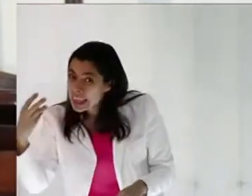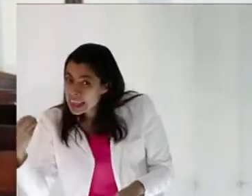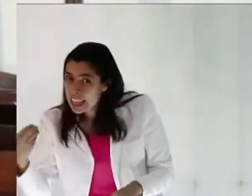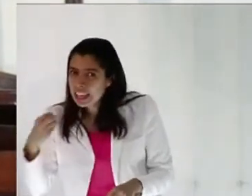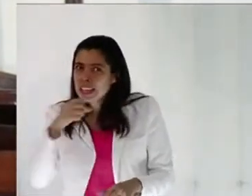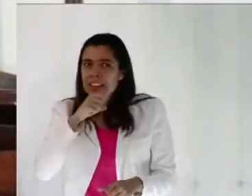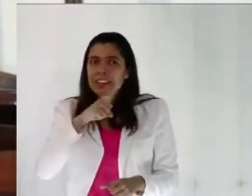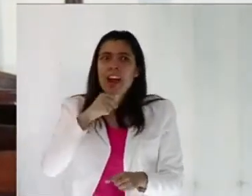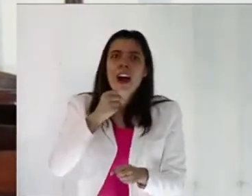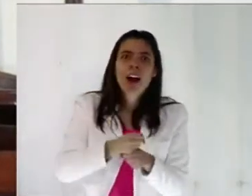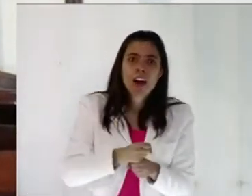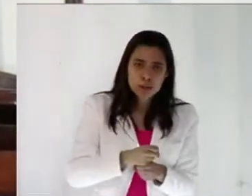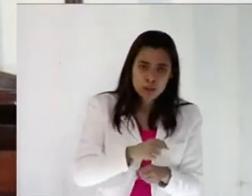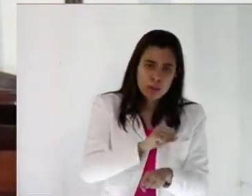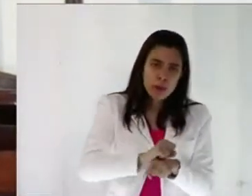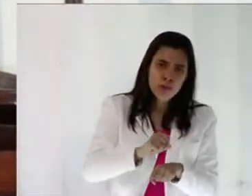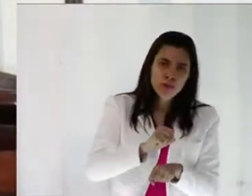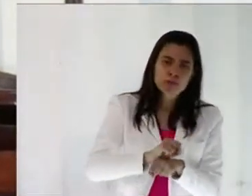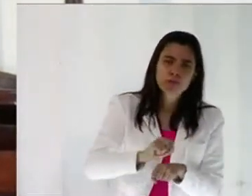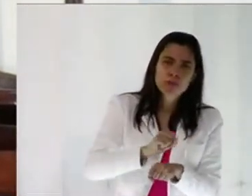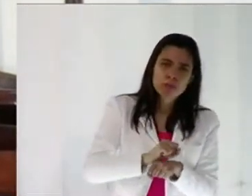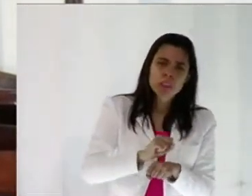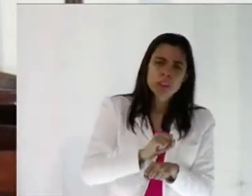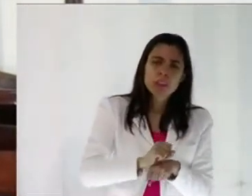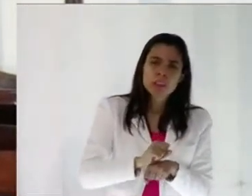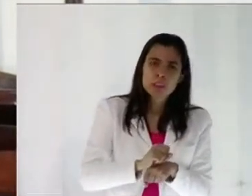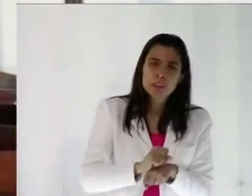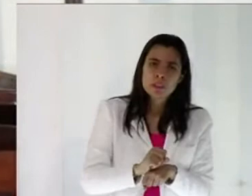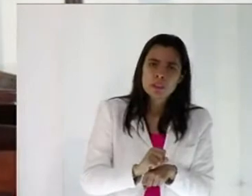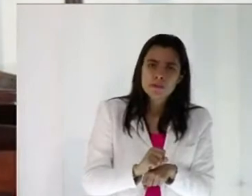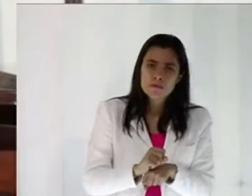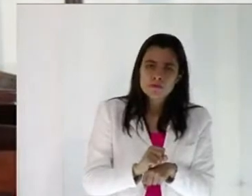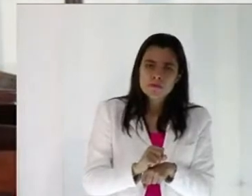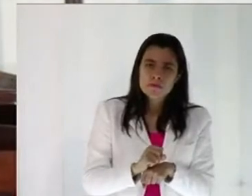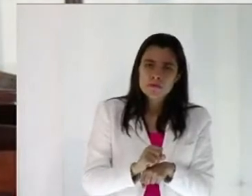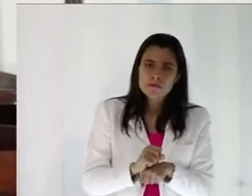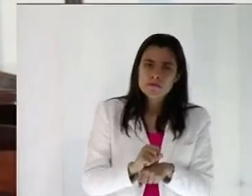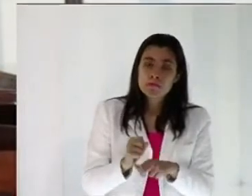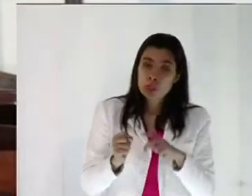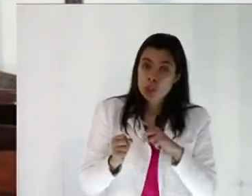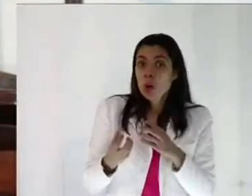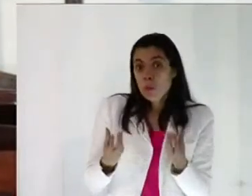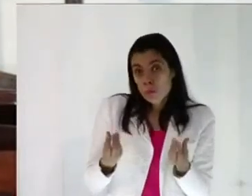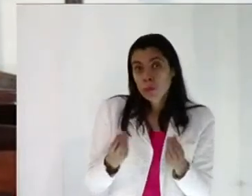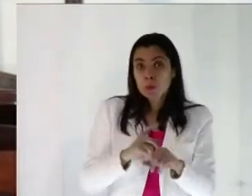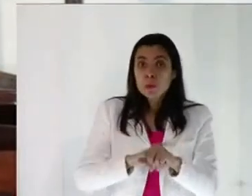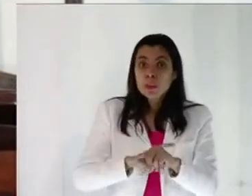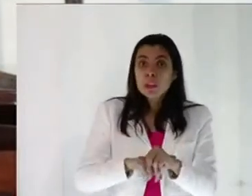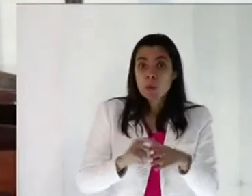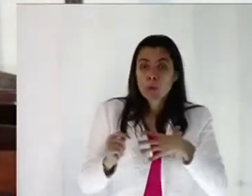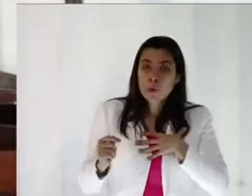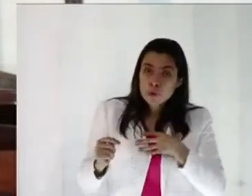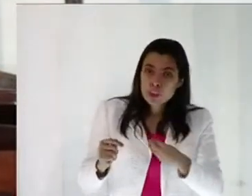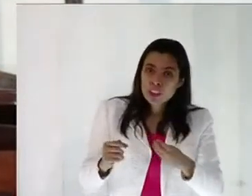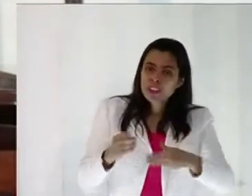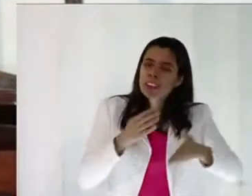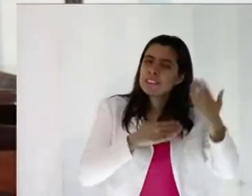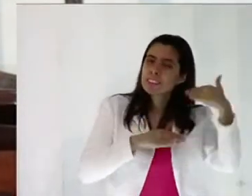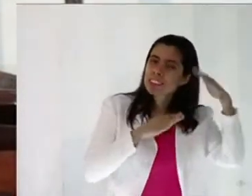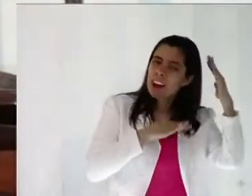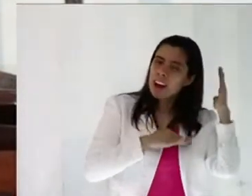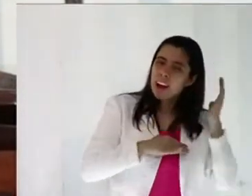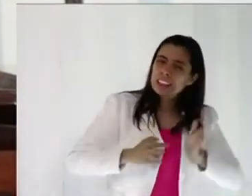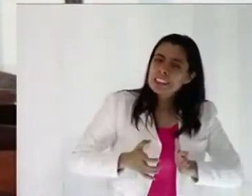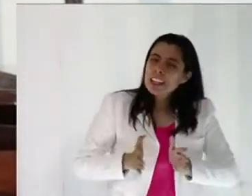Isaac já era de 30 anos, Abraão certamente aproveitou todos os momentos que ele tivera desde o nascimento de Isaac. Deve